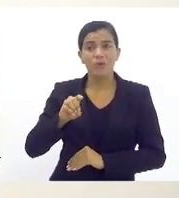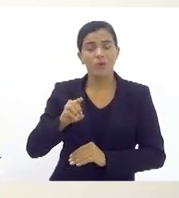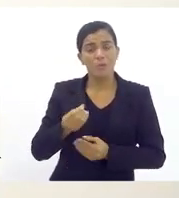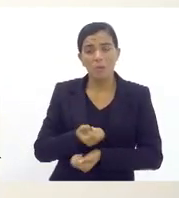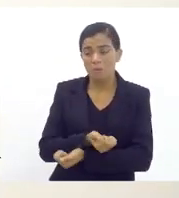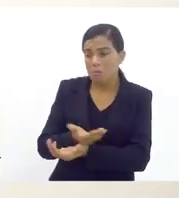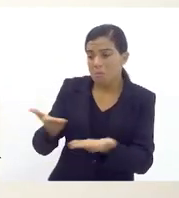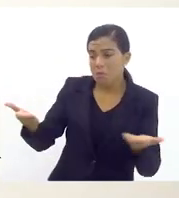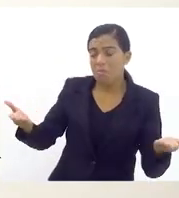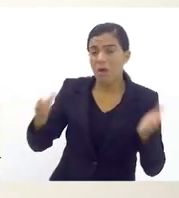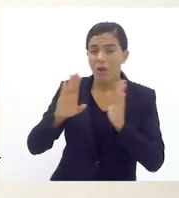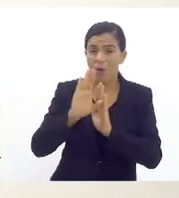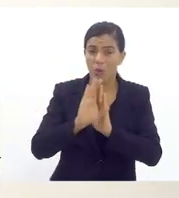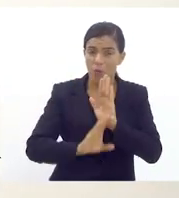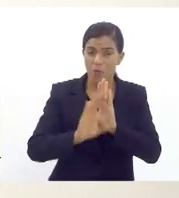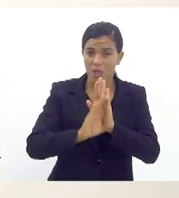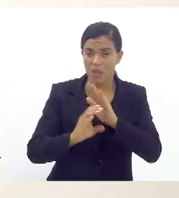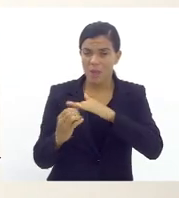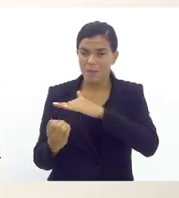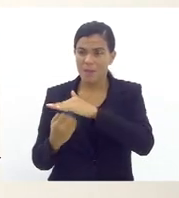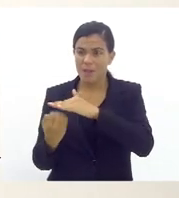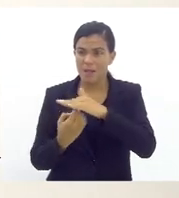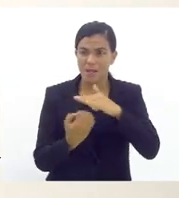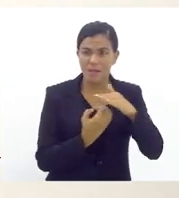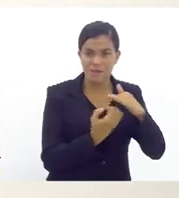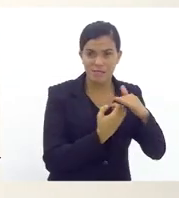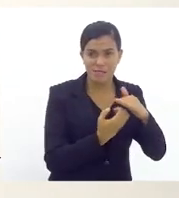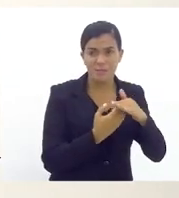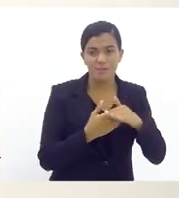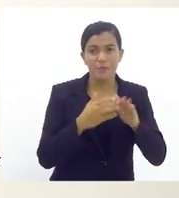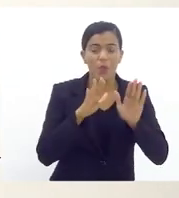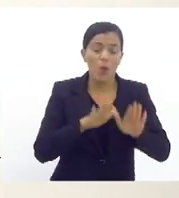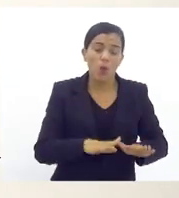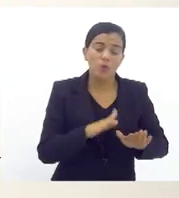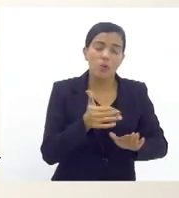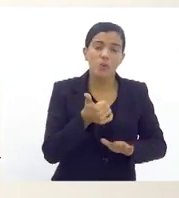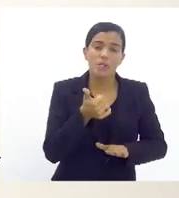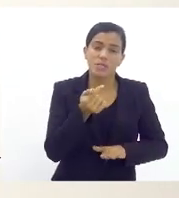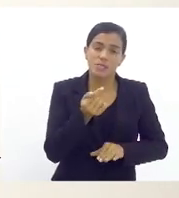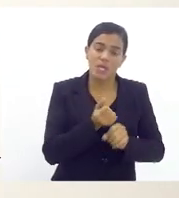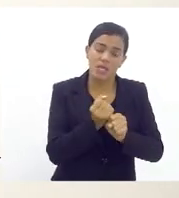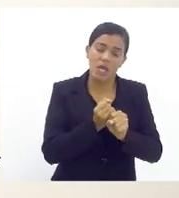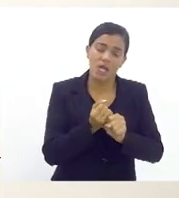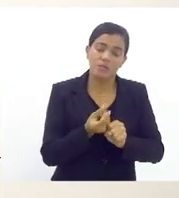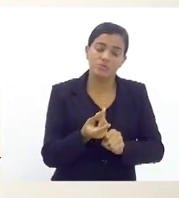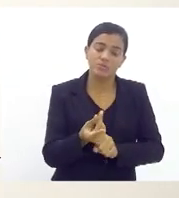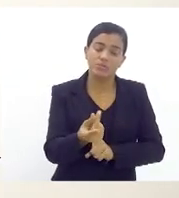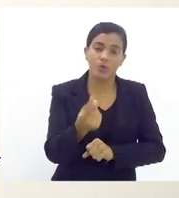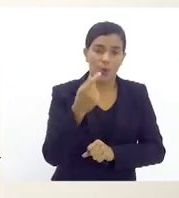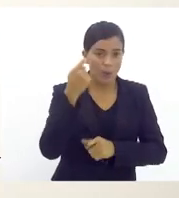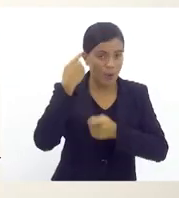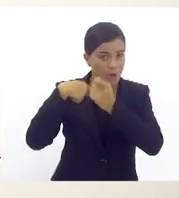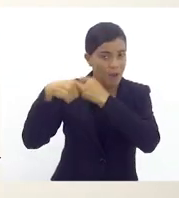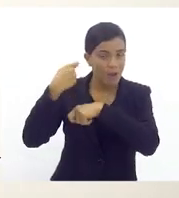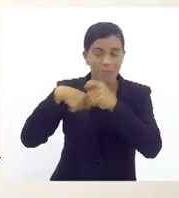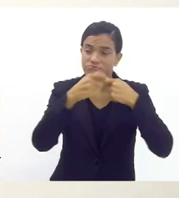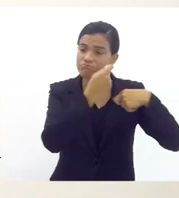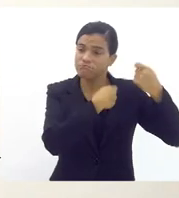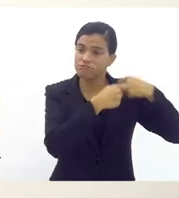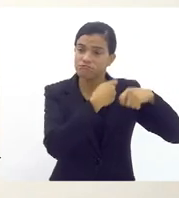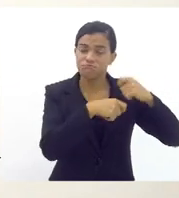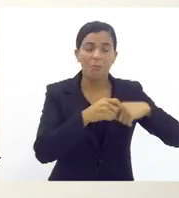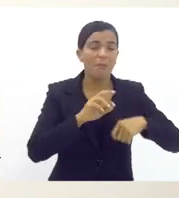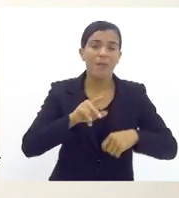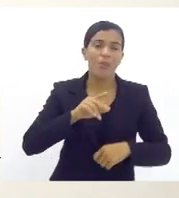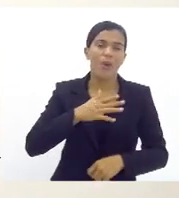de diversas empresas, né? Eu permaneci 7 anos como cabeleireira, mas eu não era feliz nessa área, porque não foi o que eu escolhi